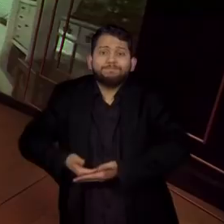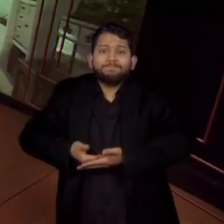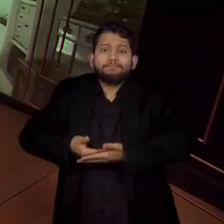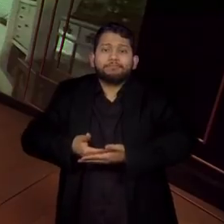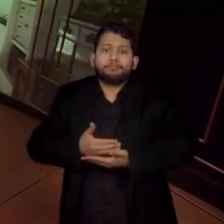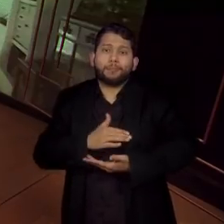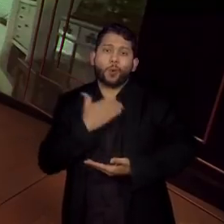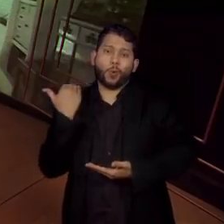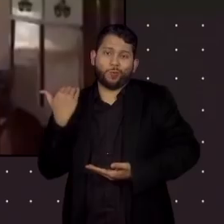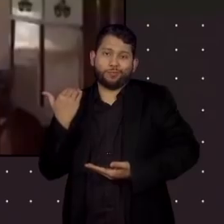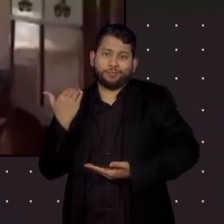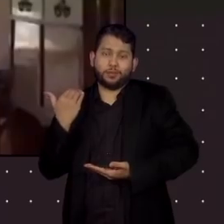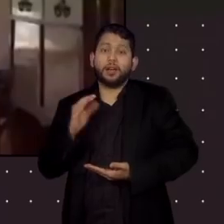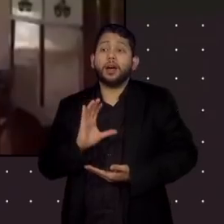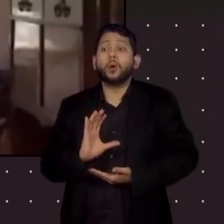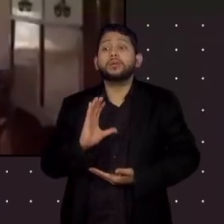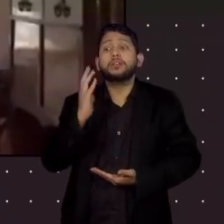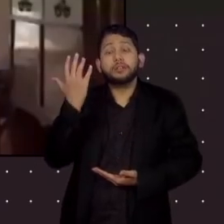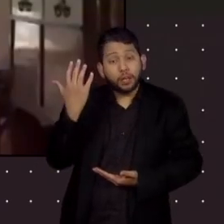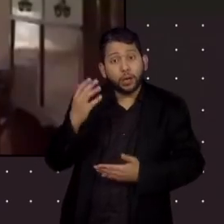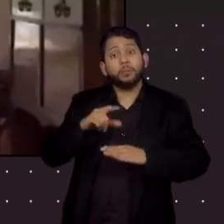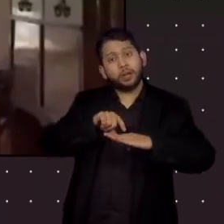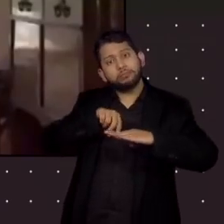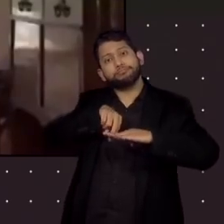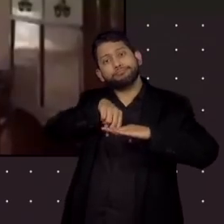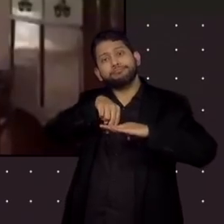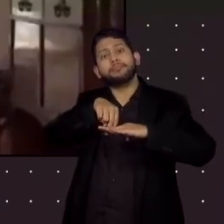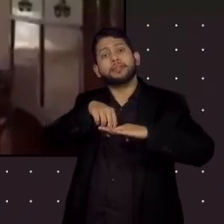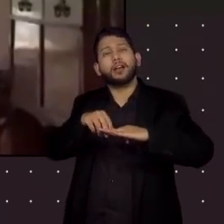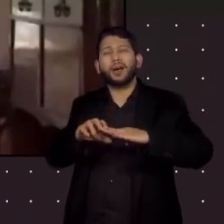O primeiro filho que nós tivemos, eu e o Lalo,